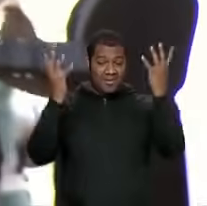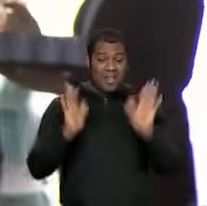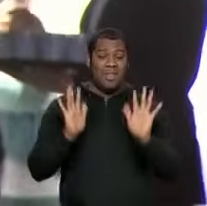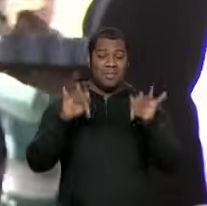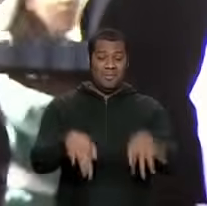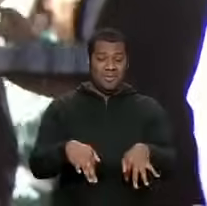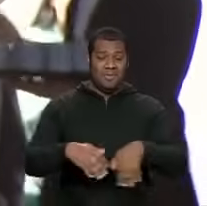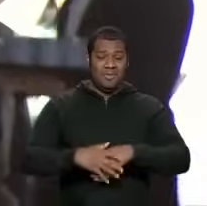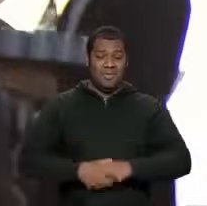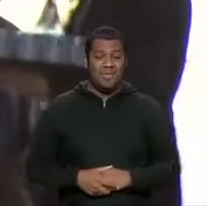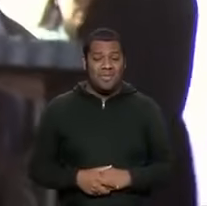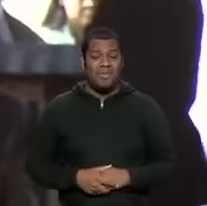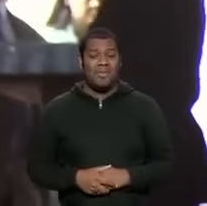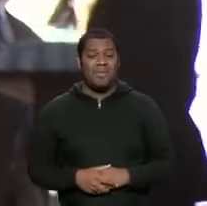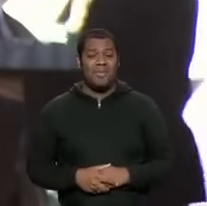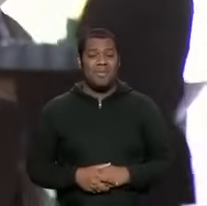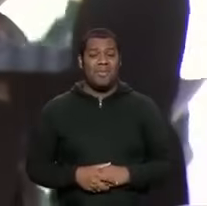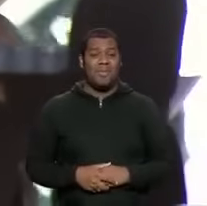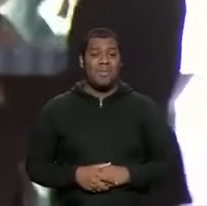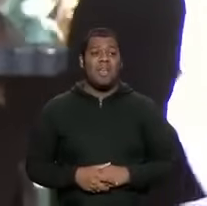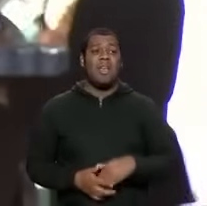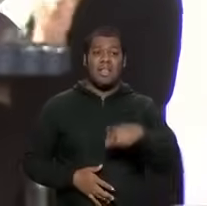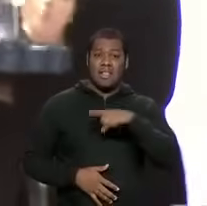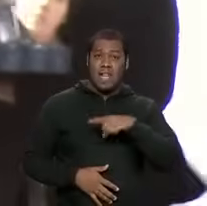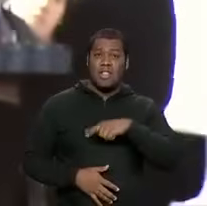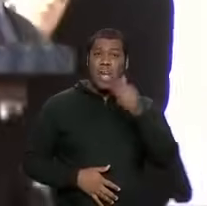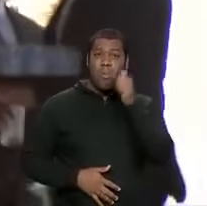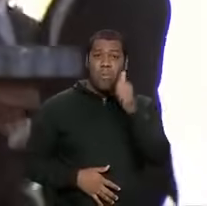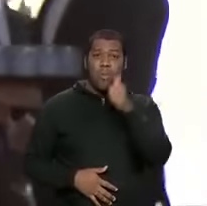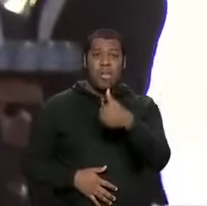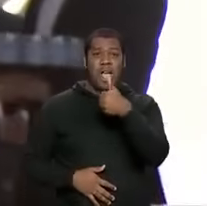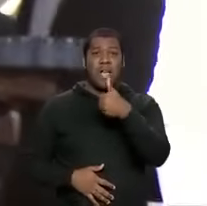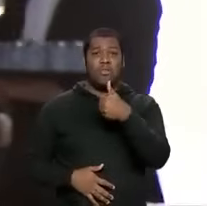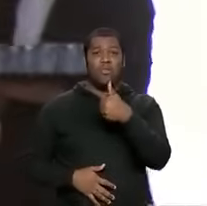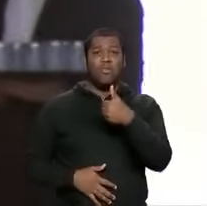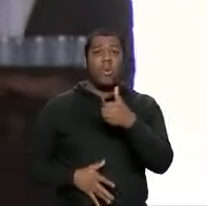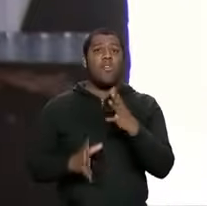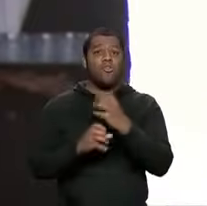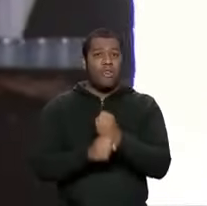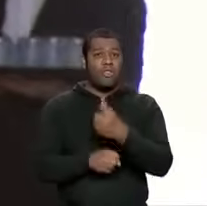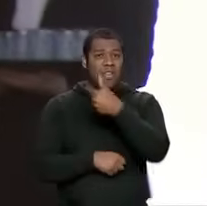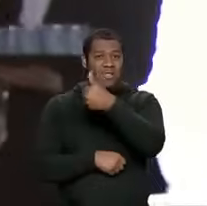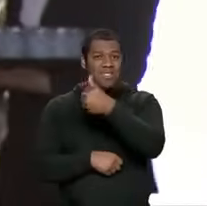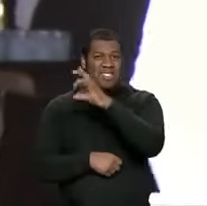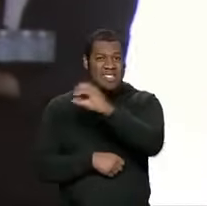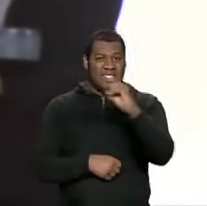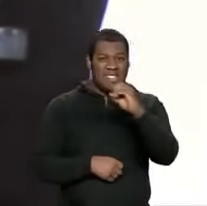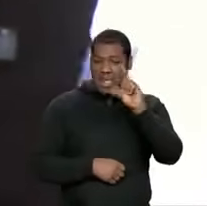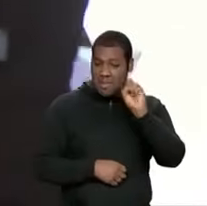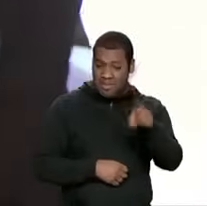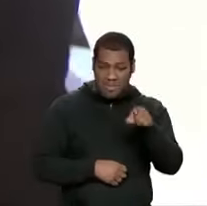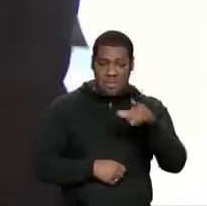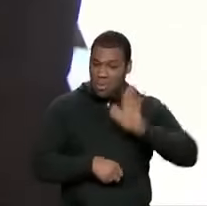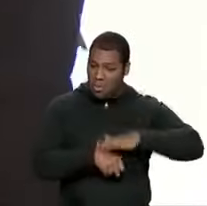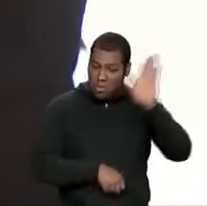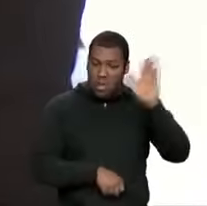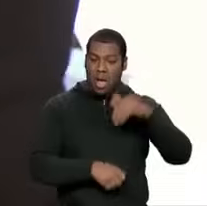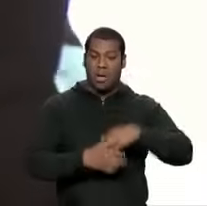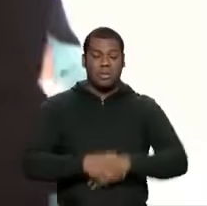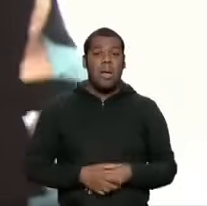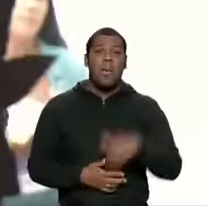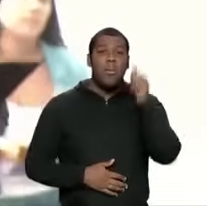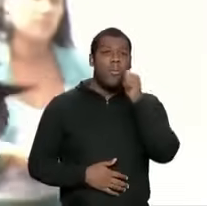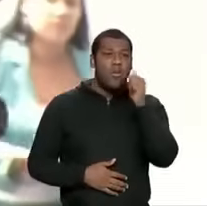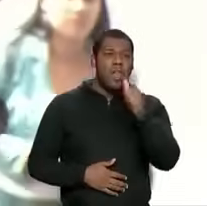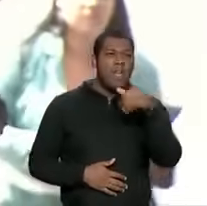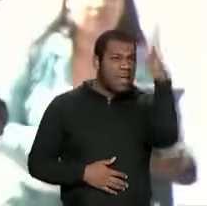mas que presidente nós tem mais de 100.000 mulheres mulheres de todas Os territórios do nosso país